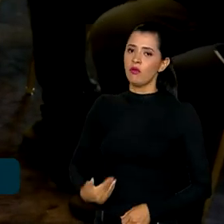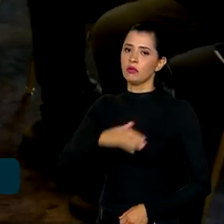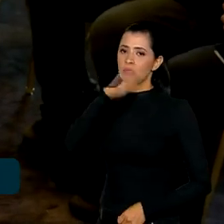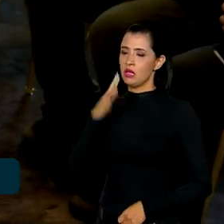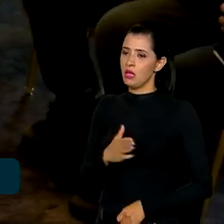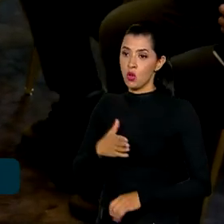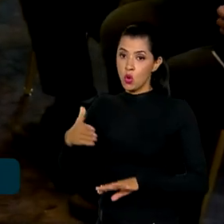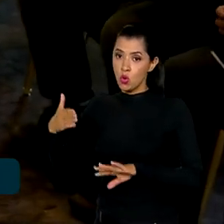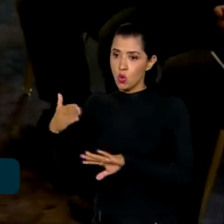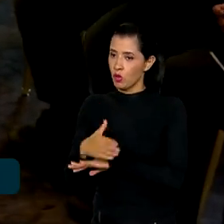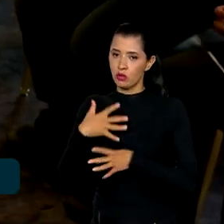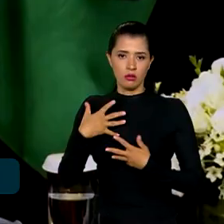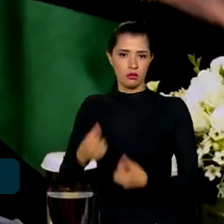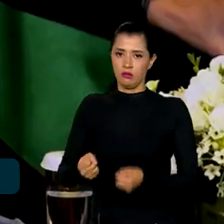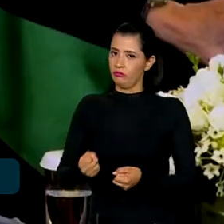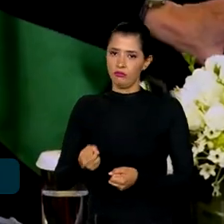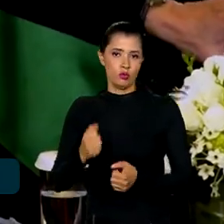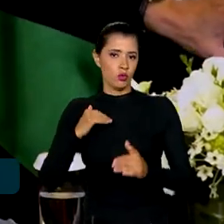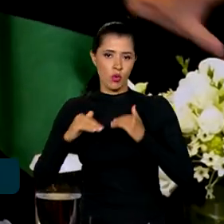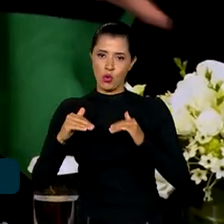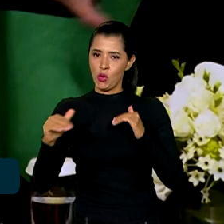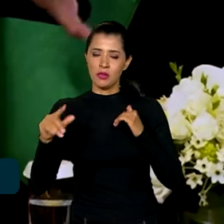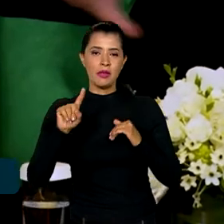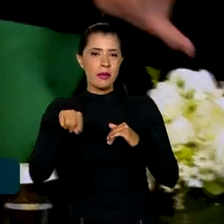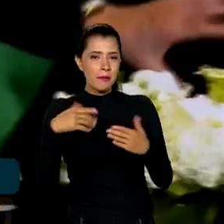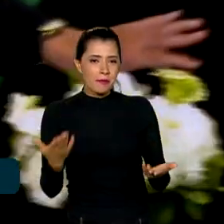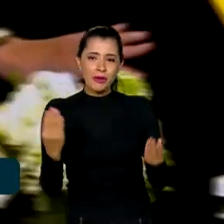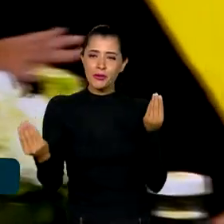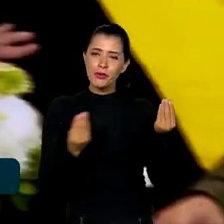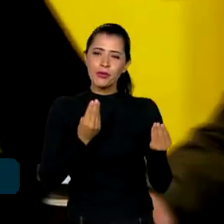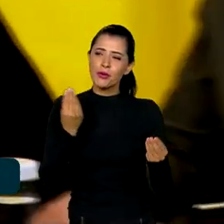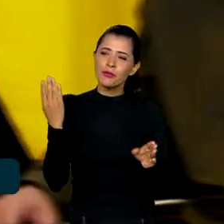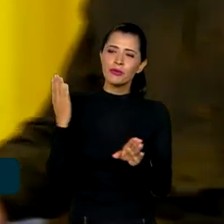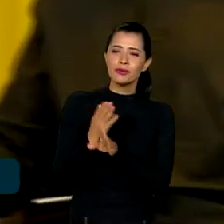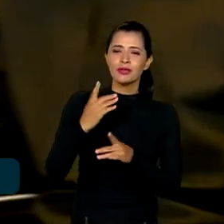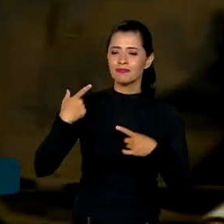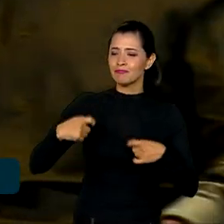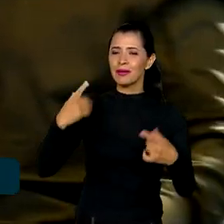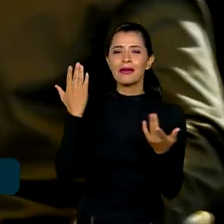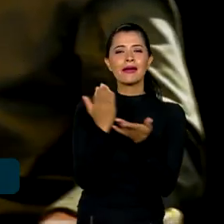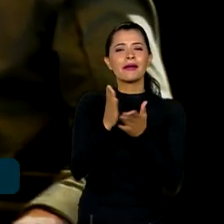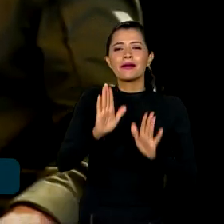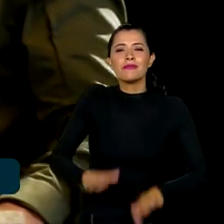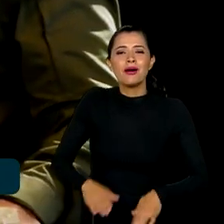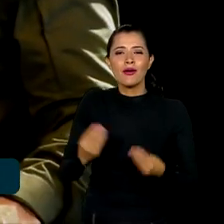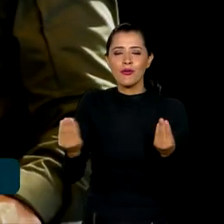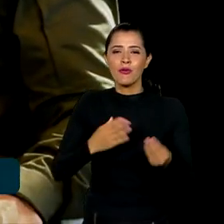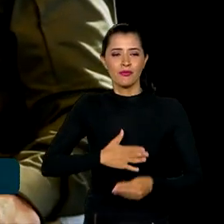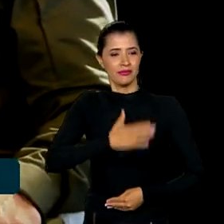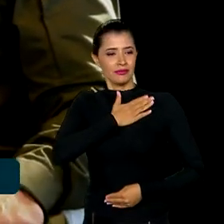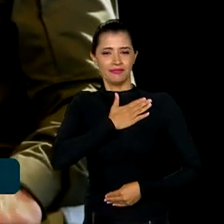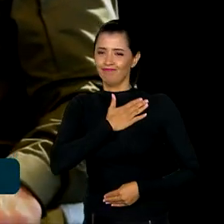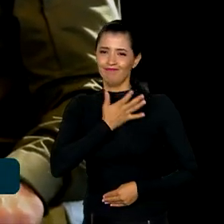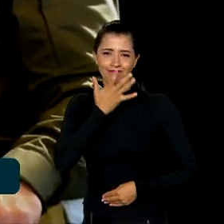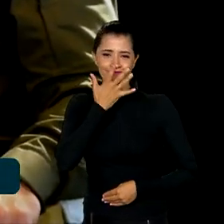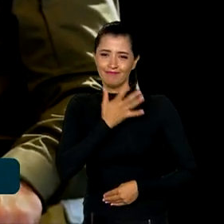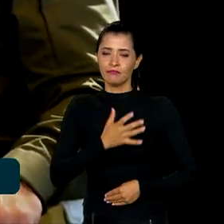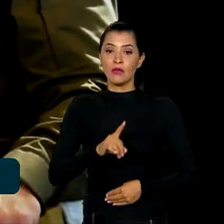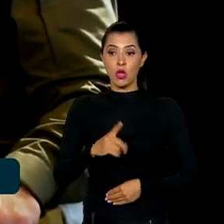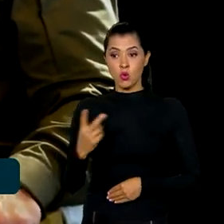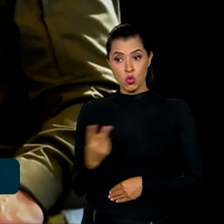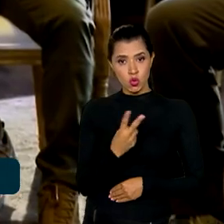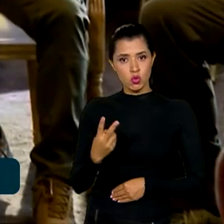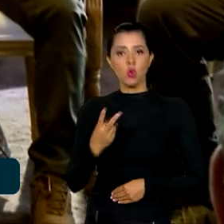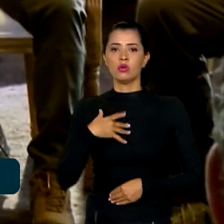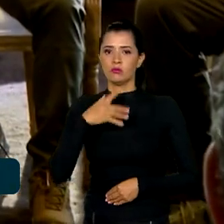invasão da Ucrânia por parte da Rússia, mas não vê como se chegar a uma solução para essa guerra através da via militar. Os dois lados parecem